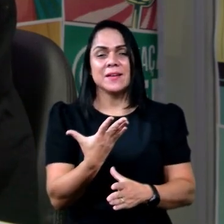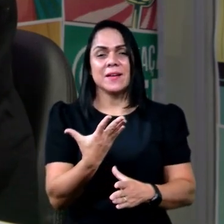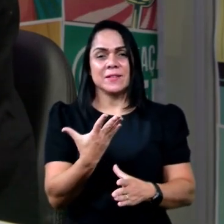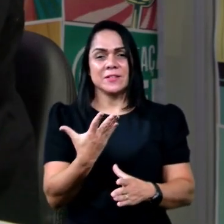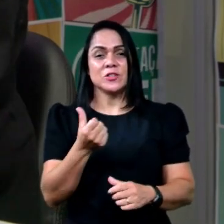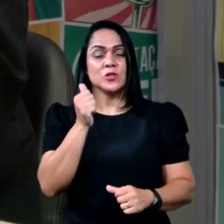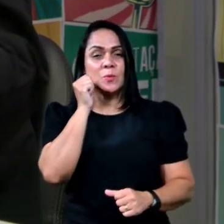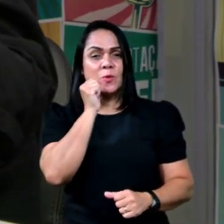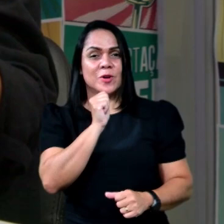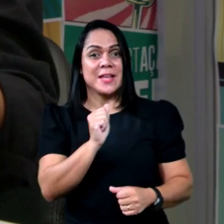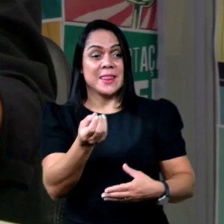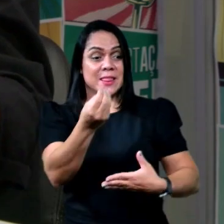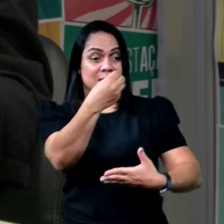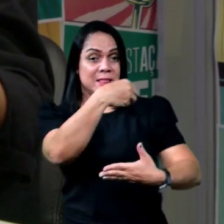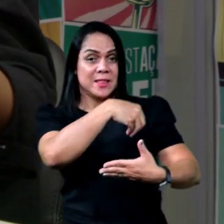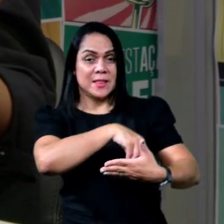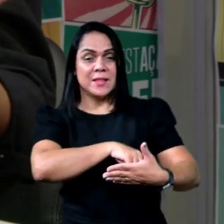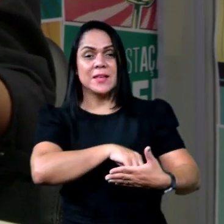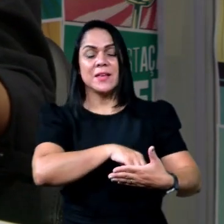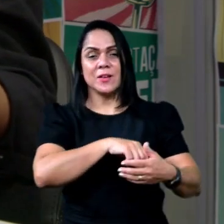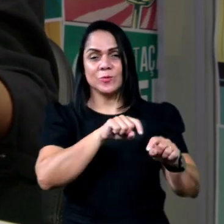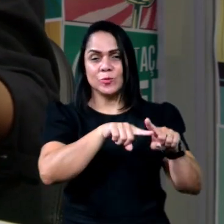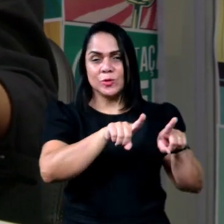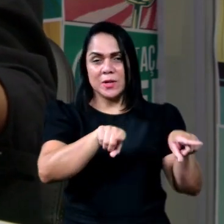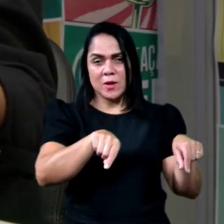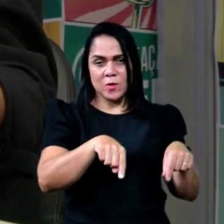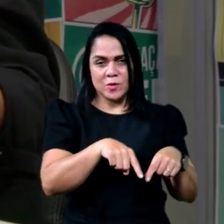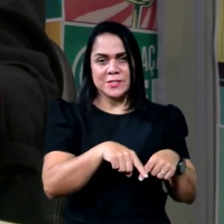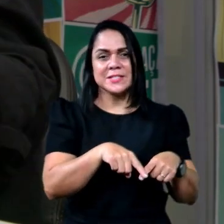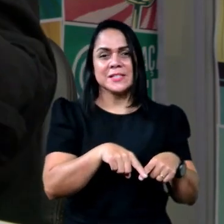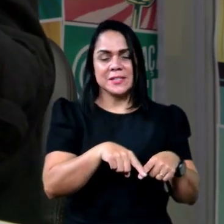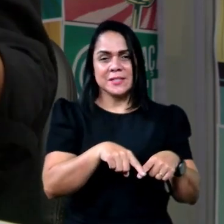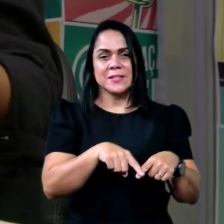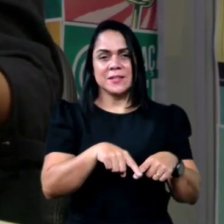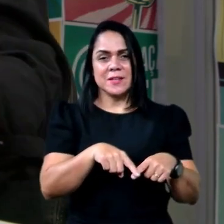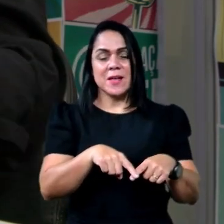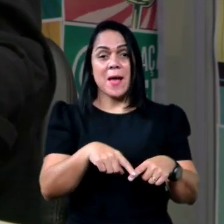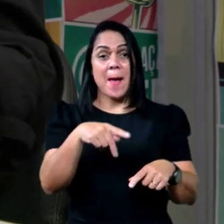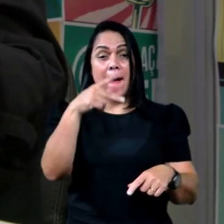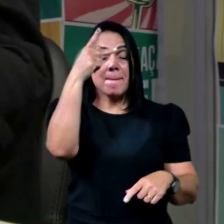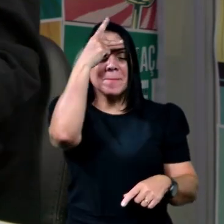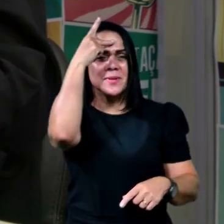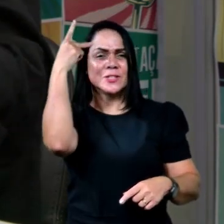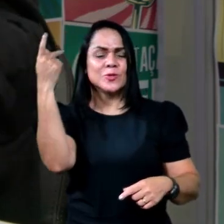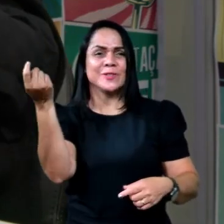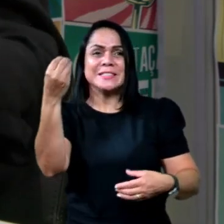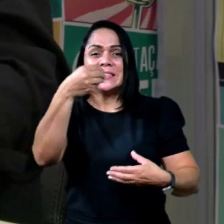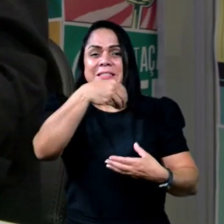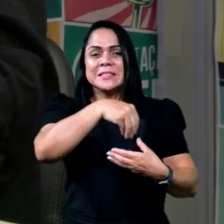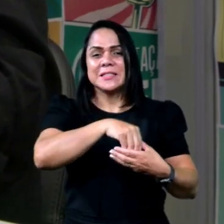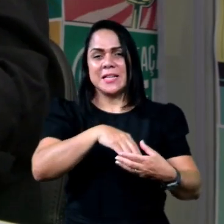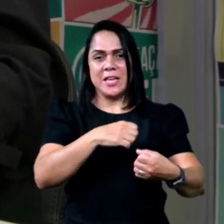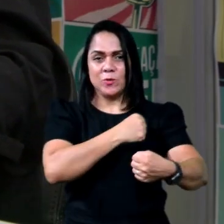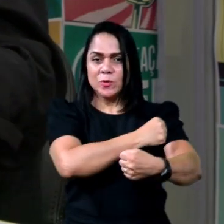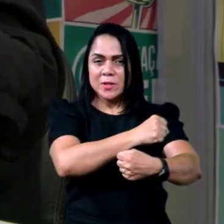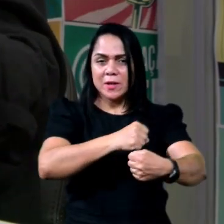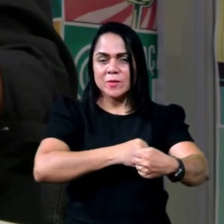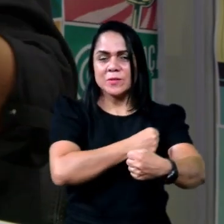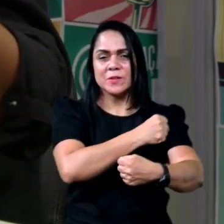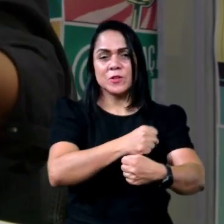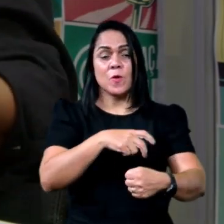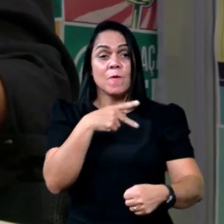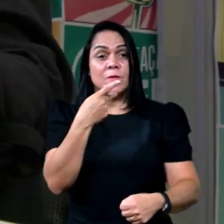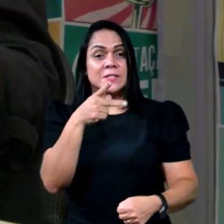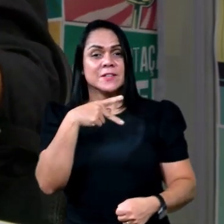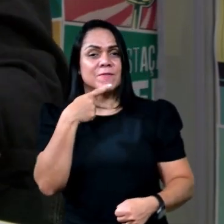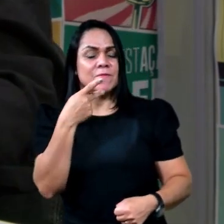cozinha. É quase que um conto de fada para quem é da gastronomia. Você finalmente está vendo aquilo que você fala sempre em aula, do